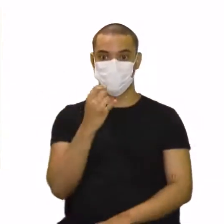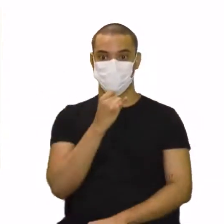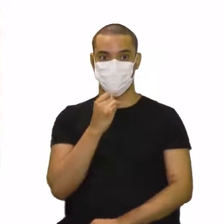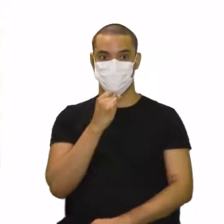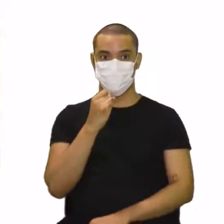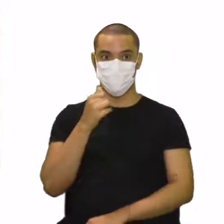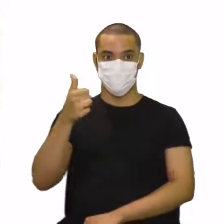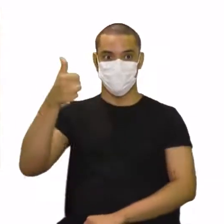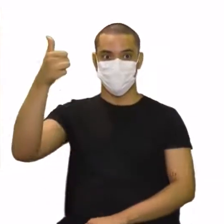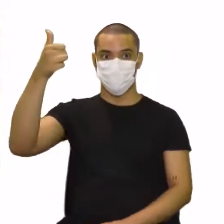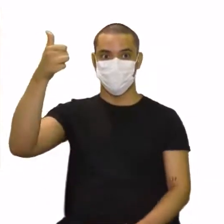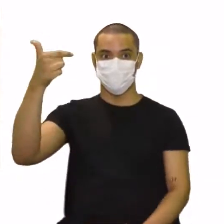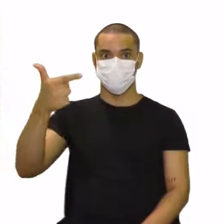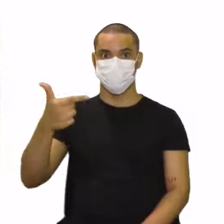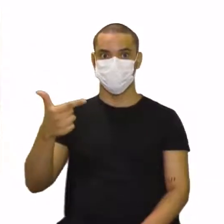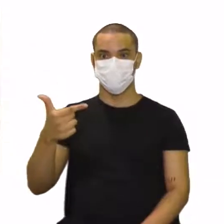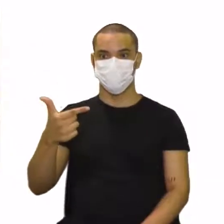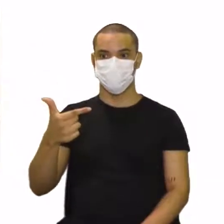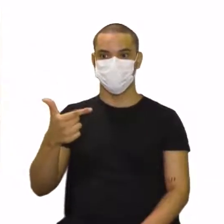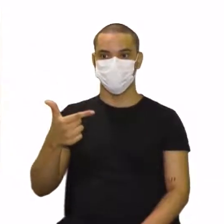exemplos.